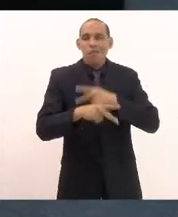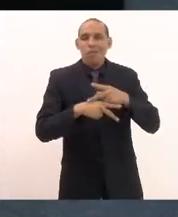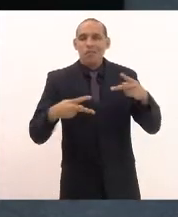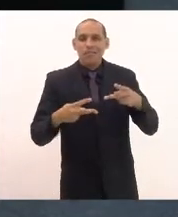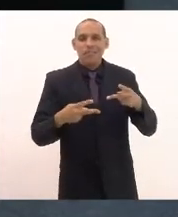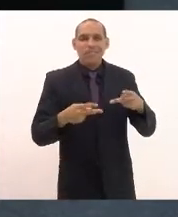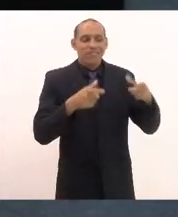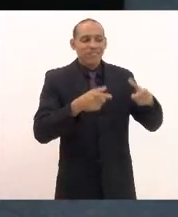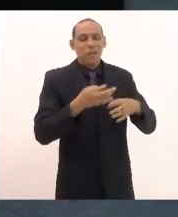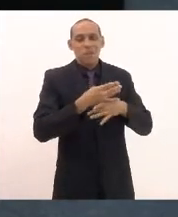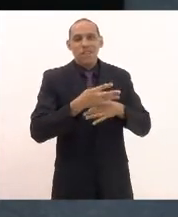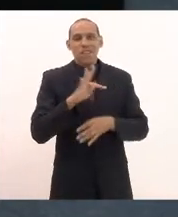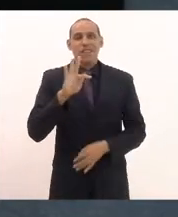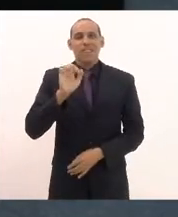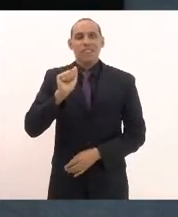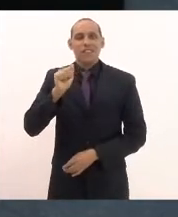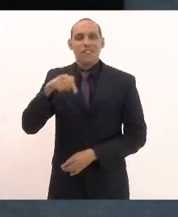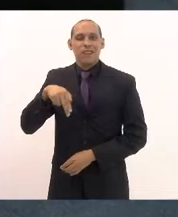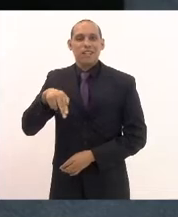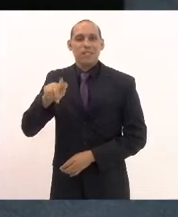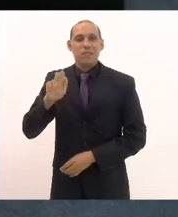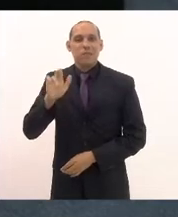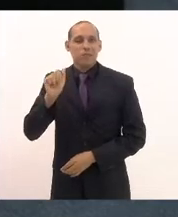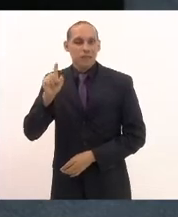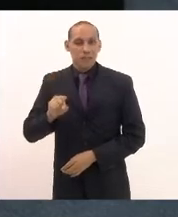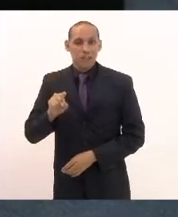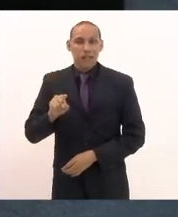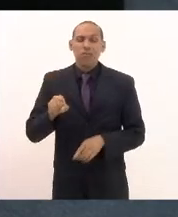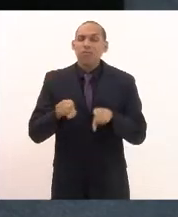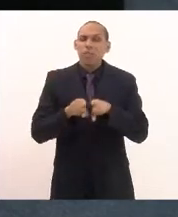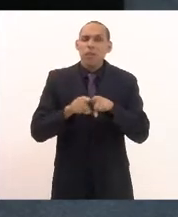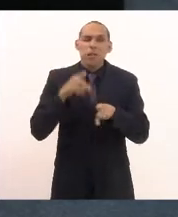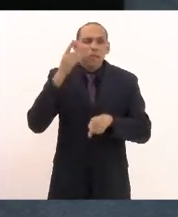queria abrir para todos os deputados